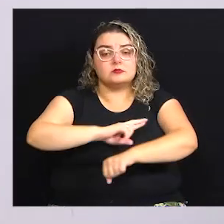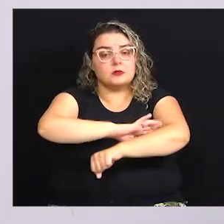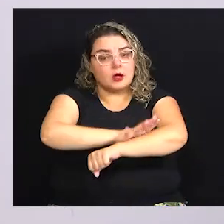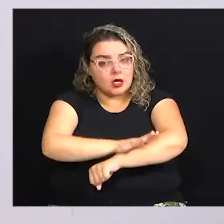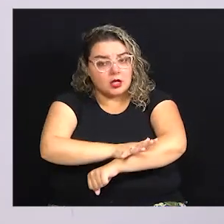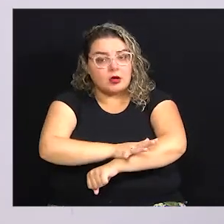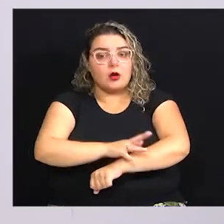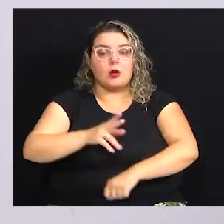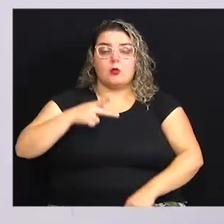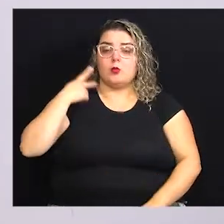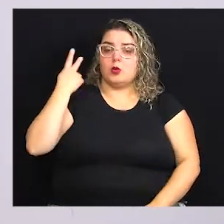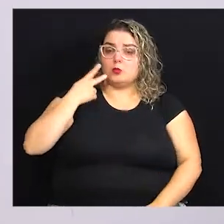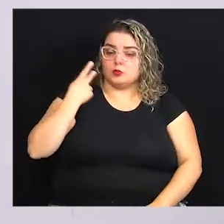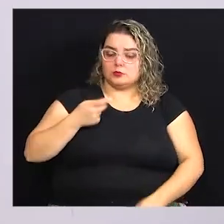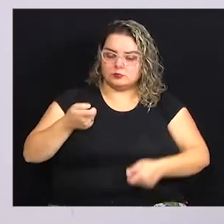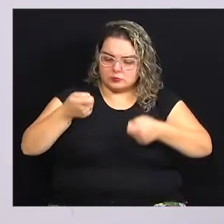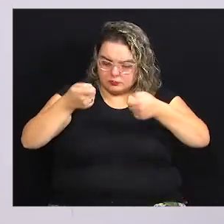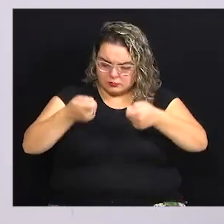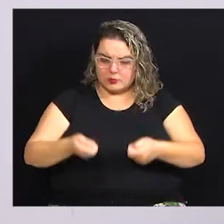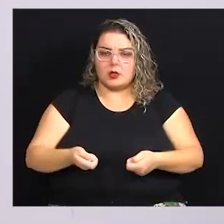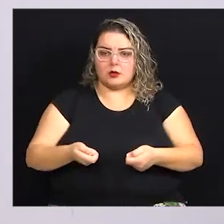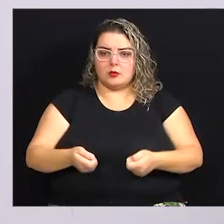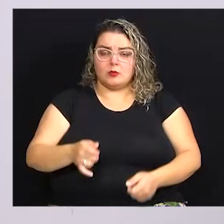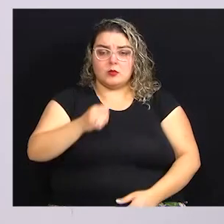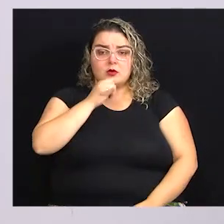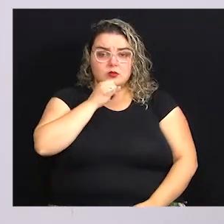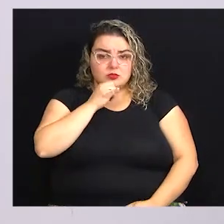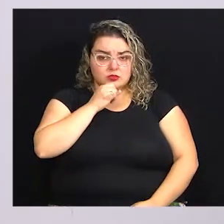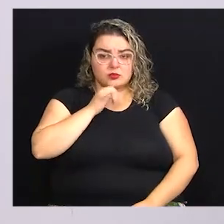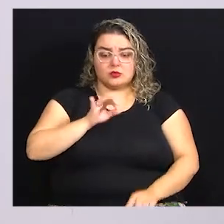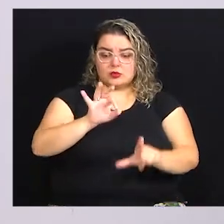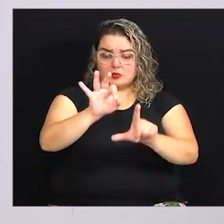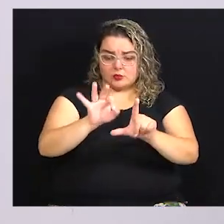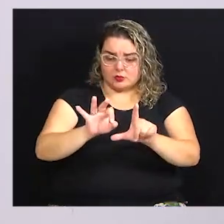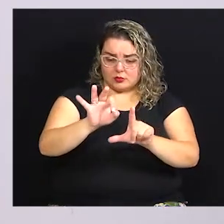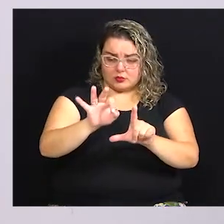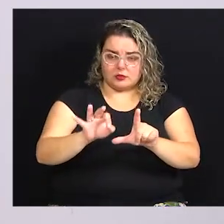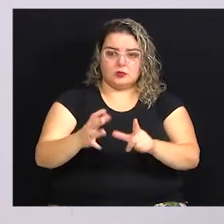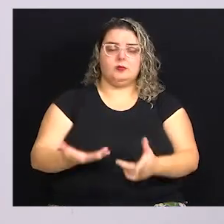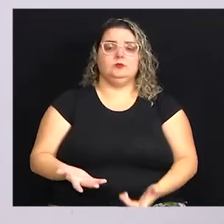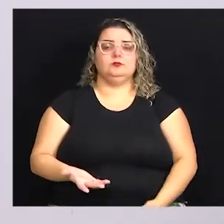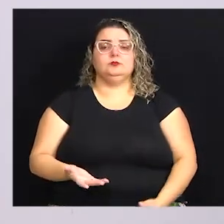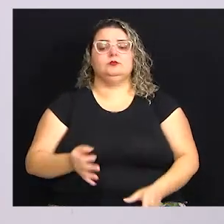racismo passa por a gente fazer políticas afirmativas, como, por exemplo, as